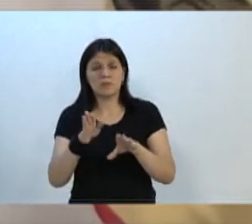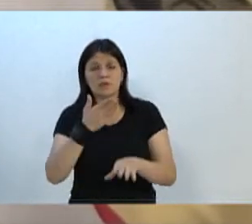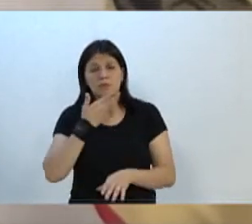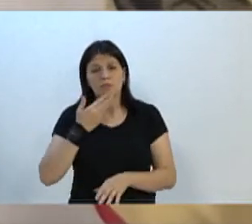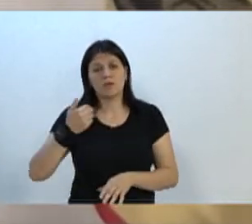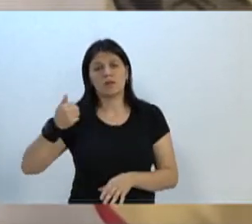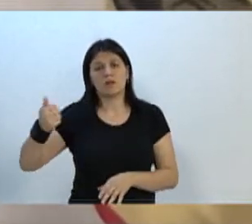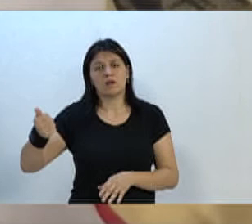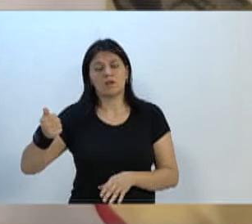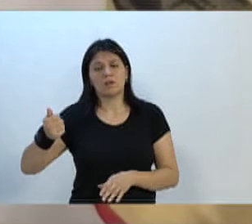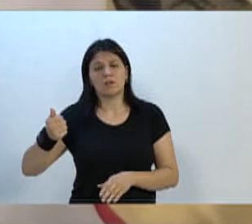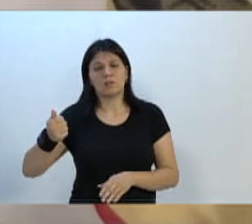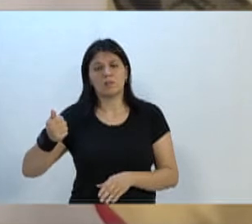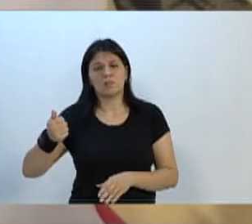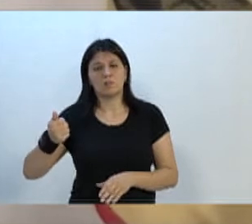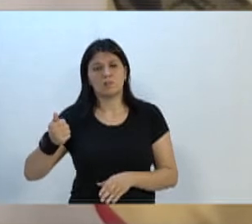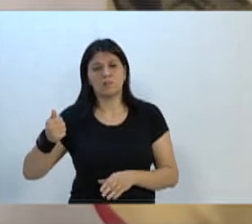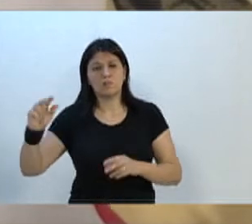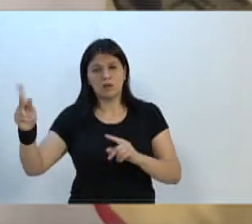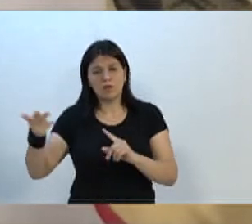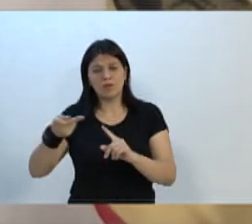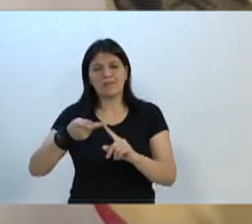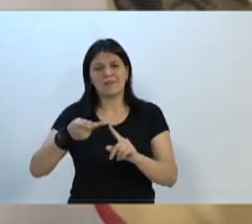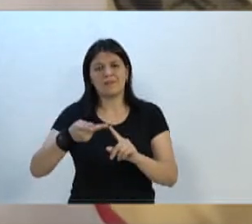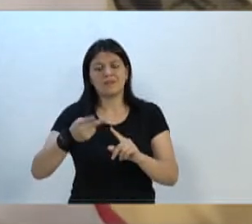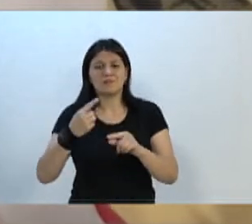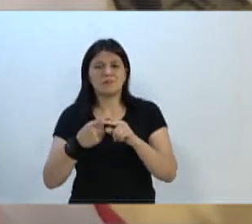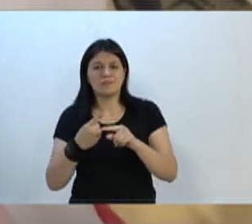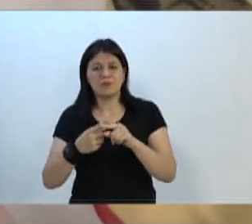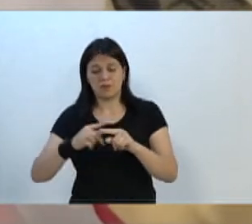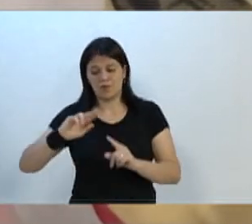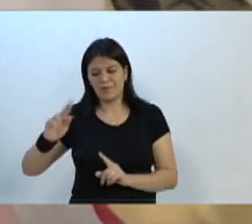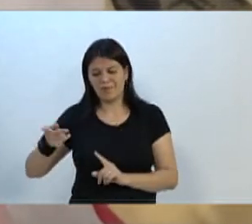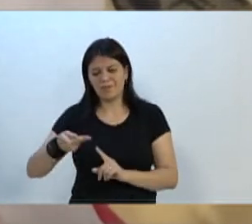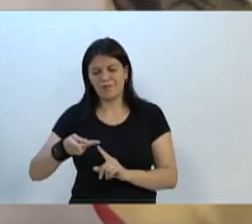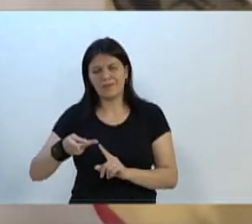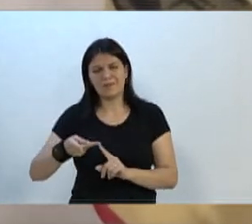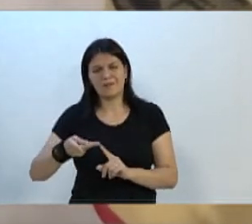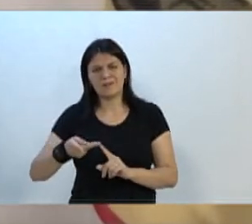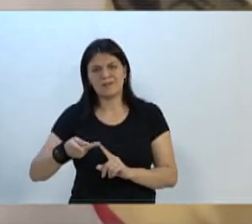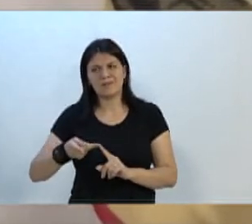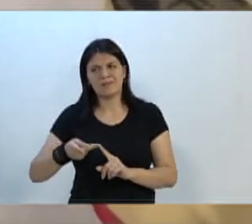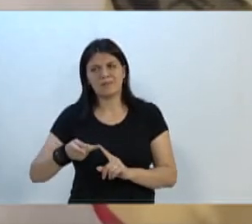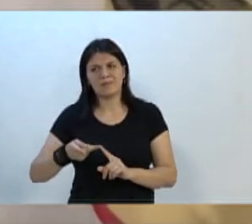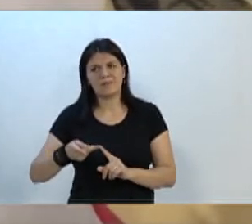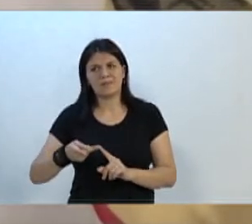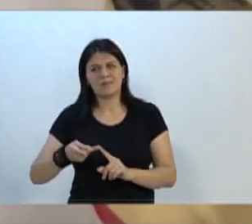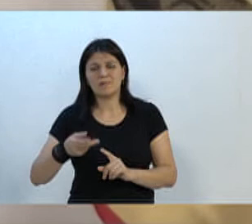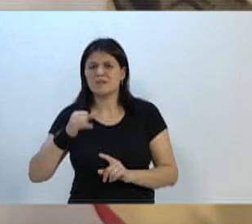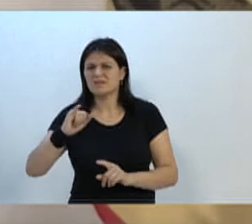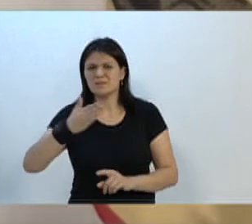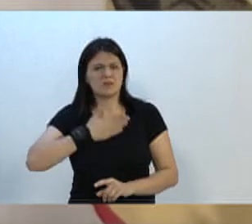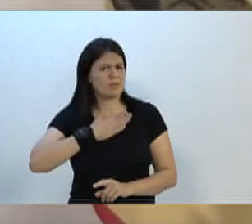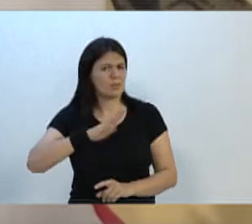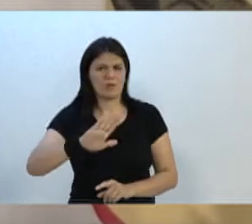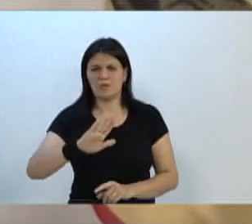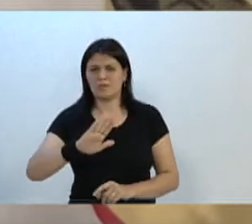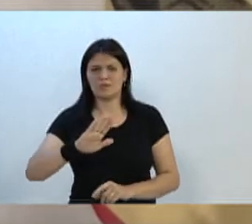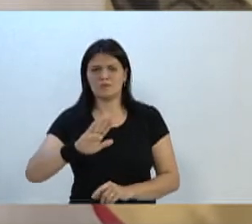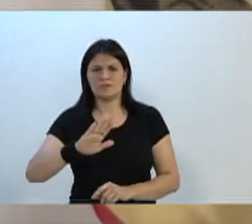e melhor custo-benefício para os seus clientes pois como cliente nós somos se não estamos satisfeitos com algo